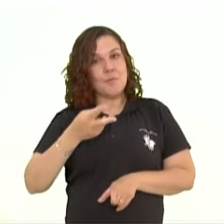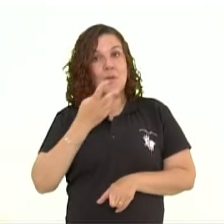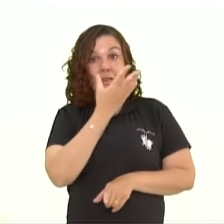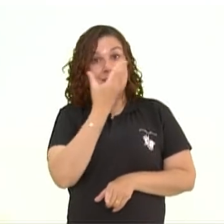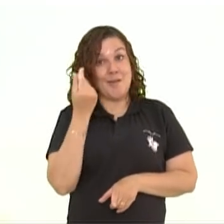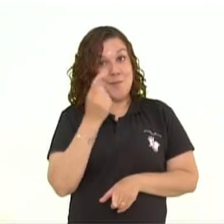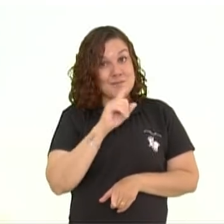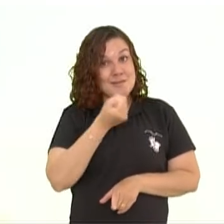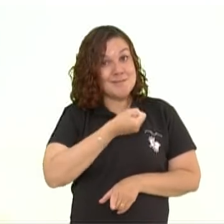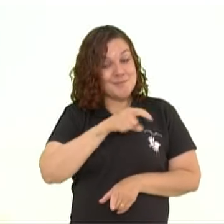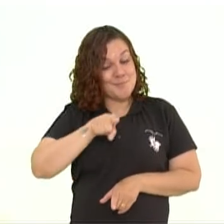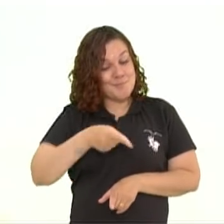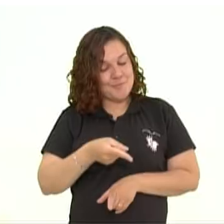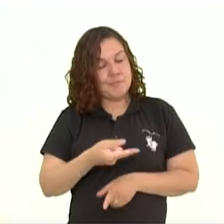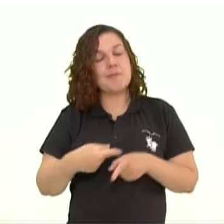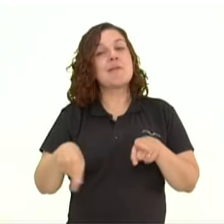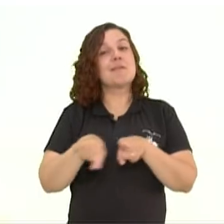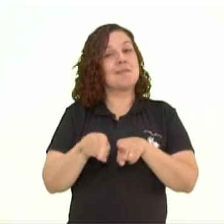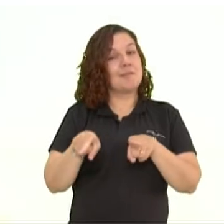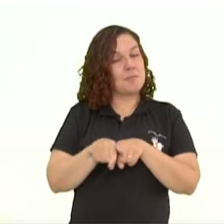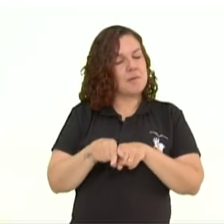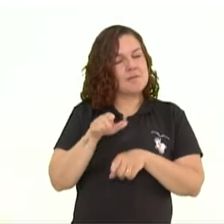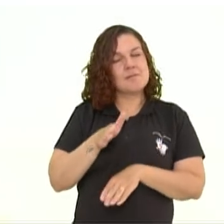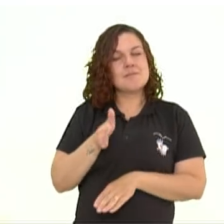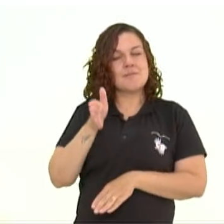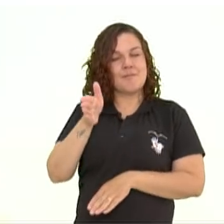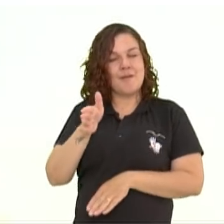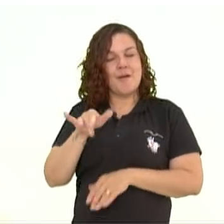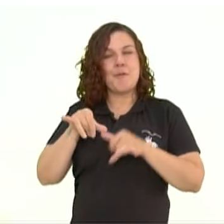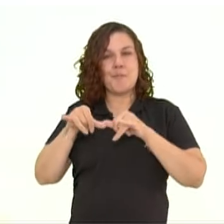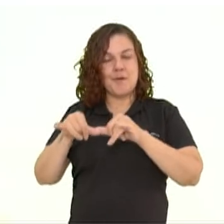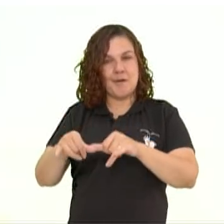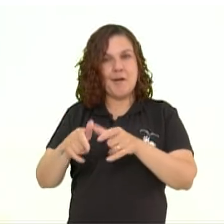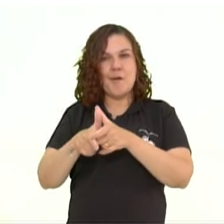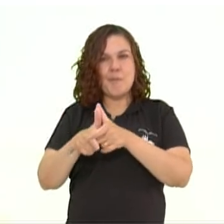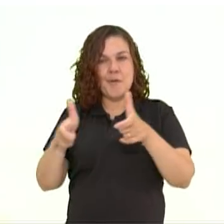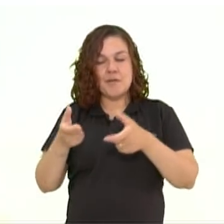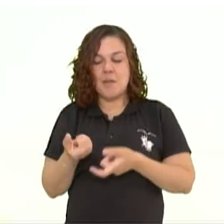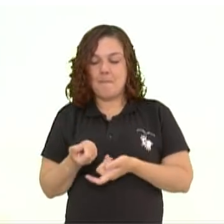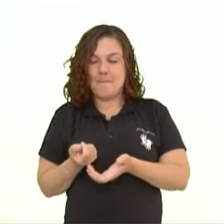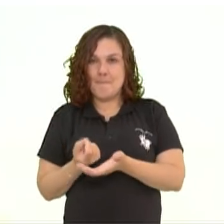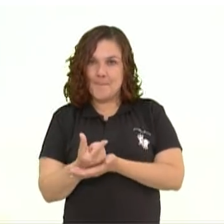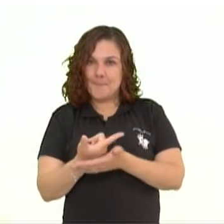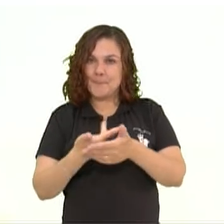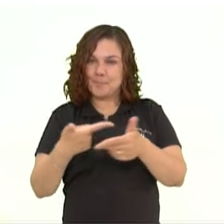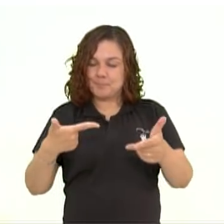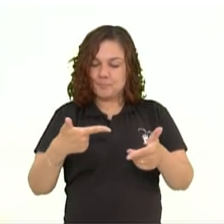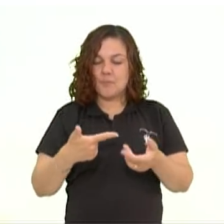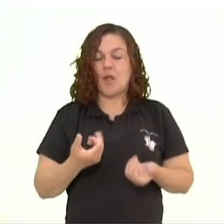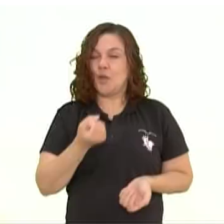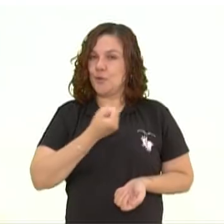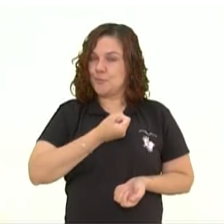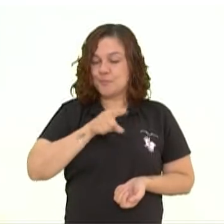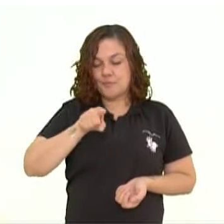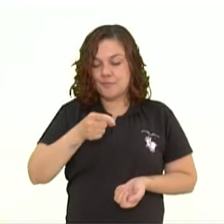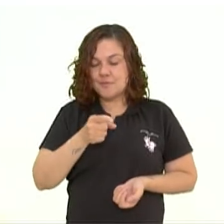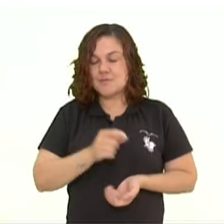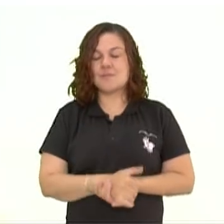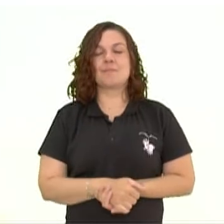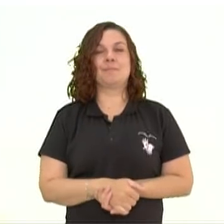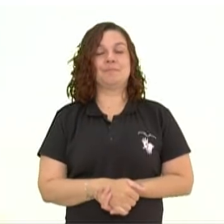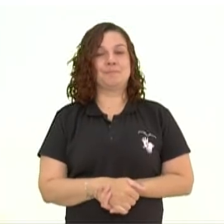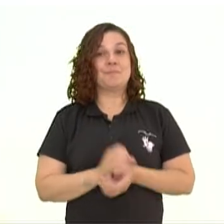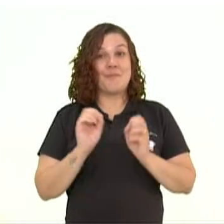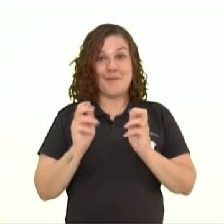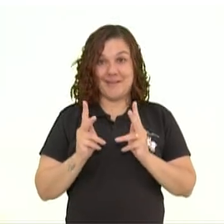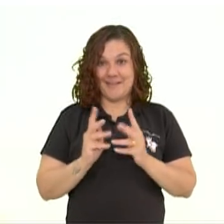dos decimais, né? Que também lá, quando você vai no mercado, a maioria dos preços dos produtos está lá em forma decimal, com a